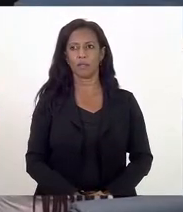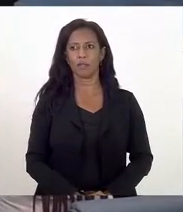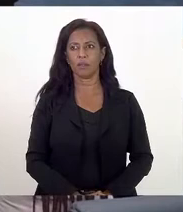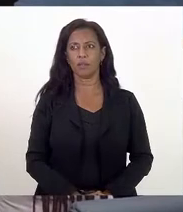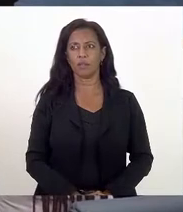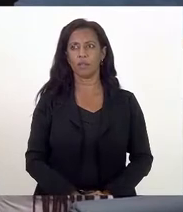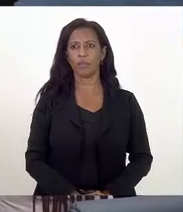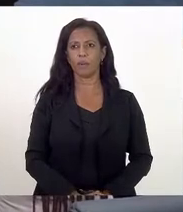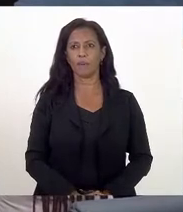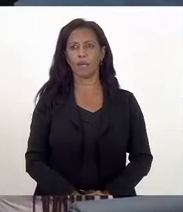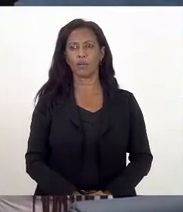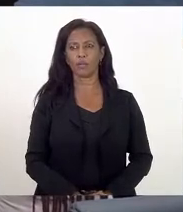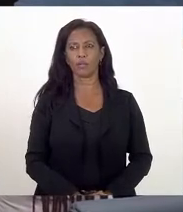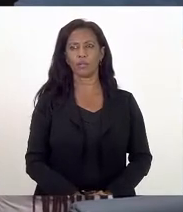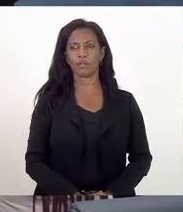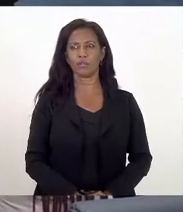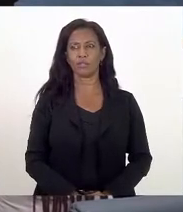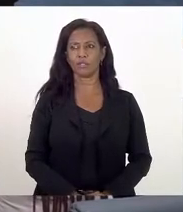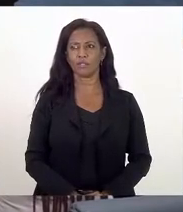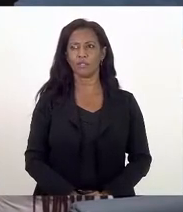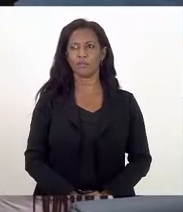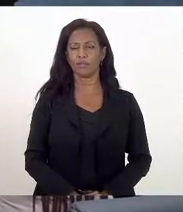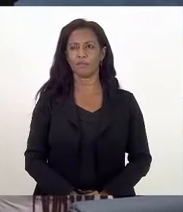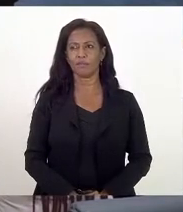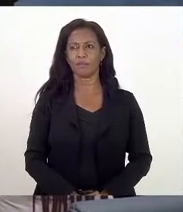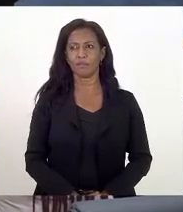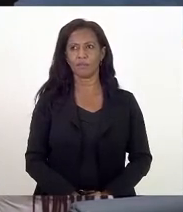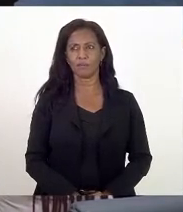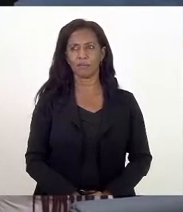Próximo orador, inscrito é o deputado Flávio Serafini.